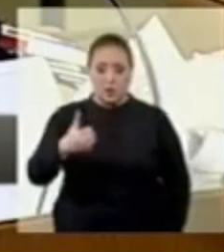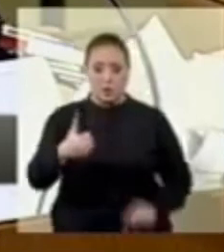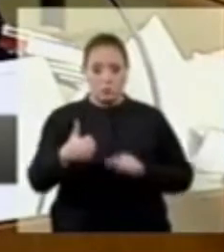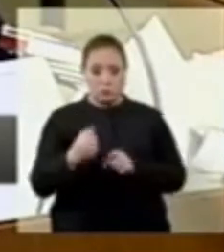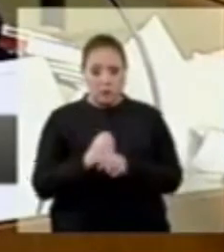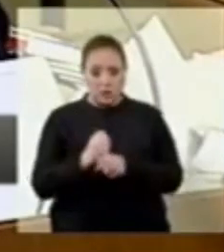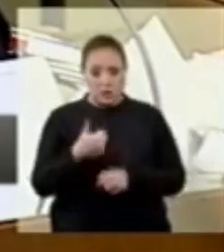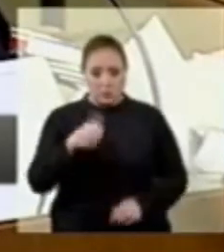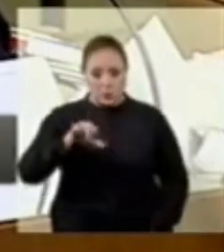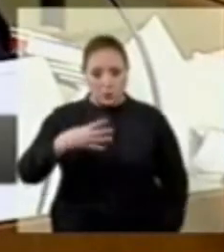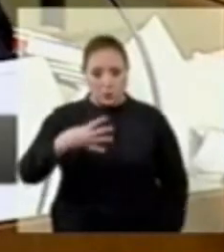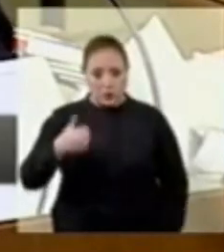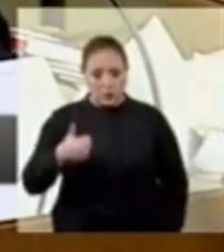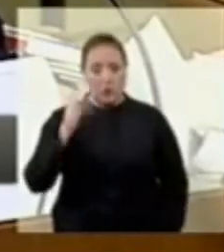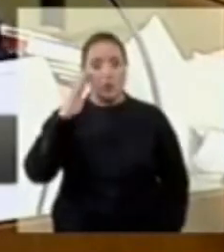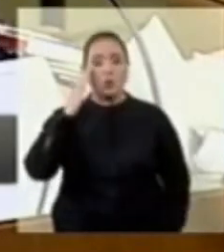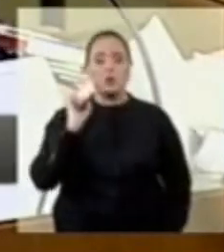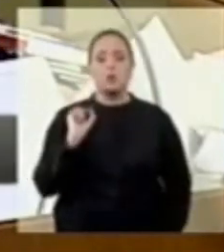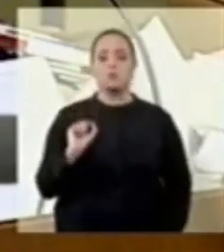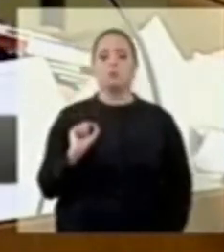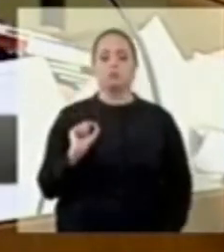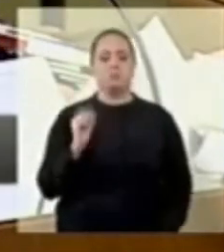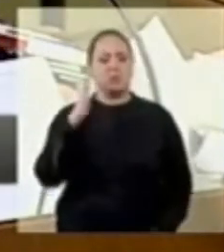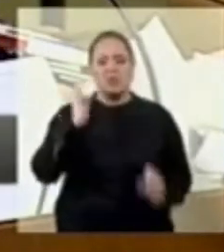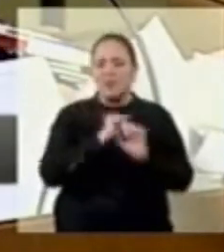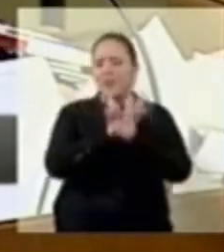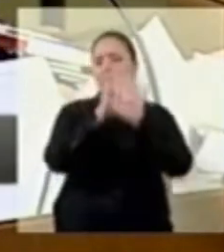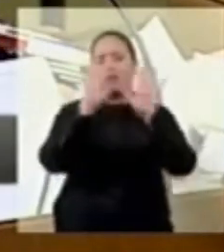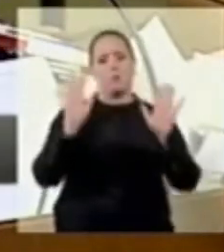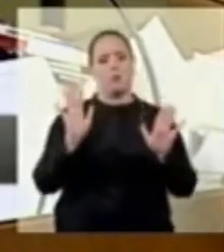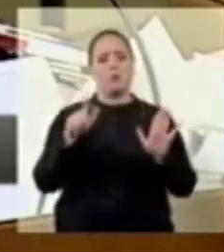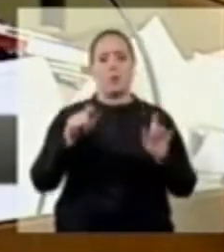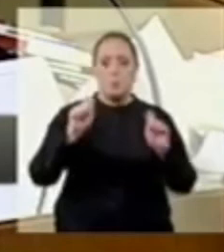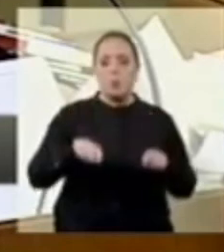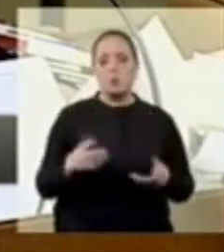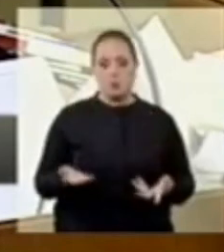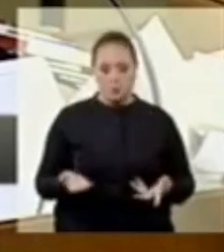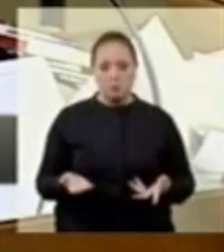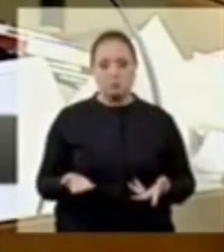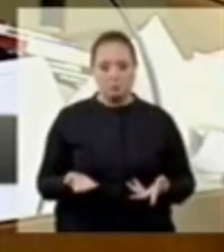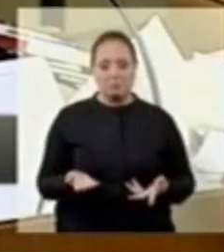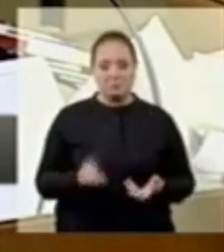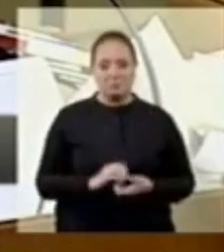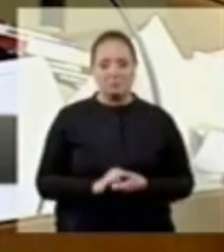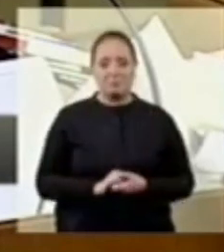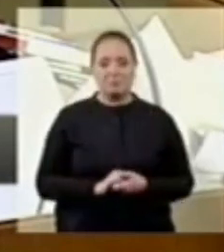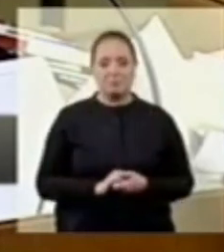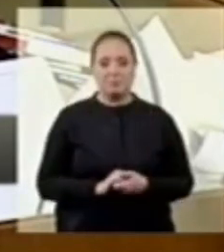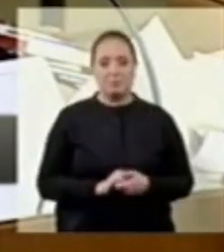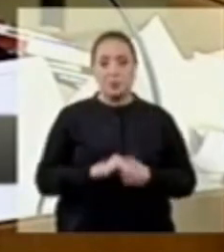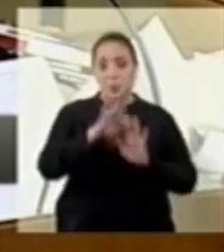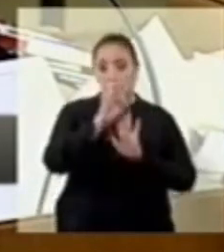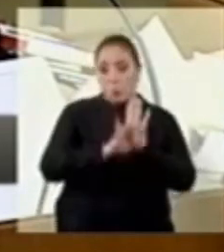se entende pacificamente que é possível aliás na redação